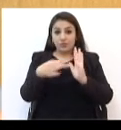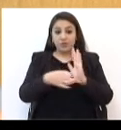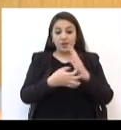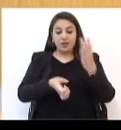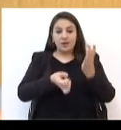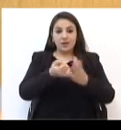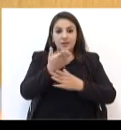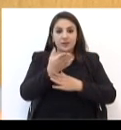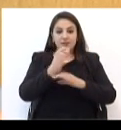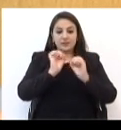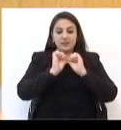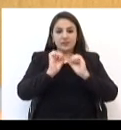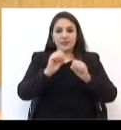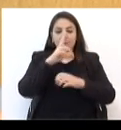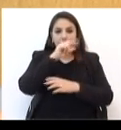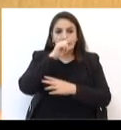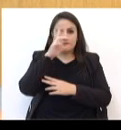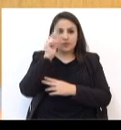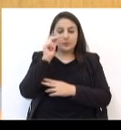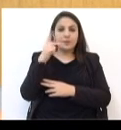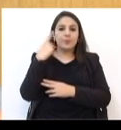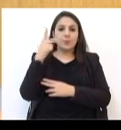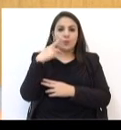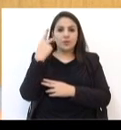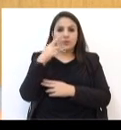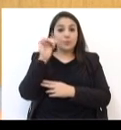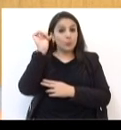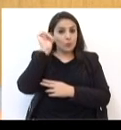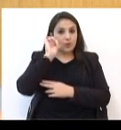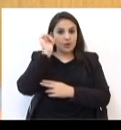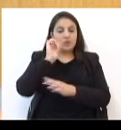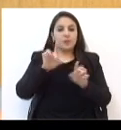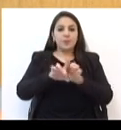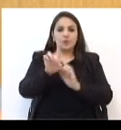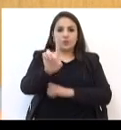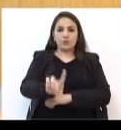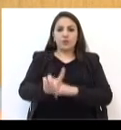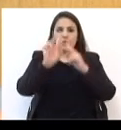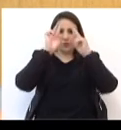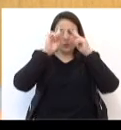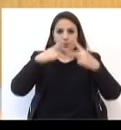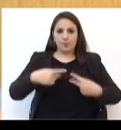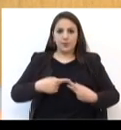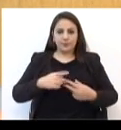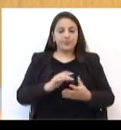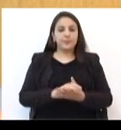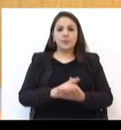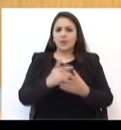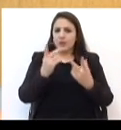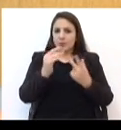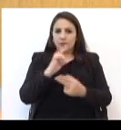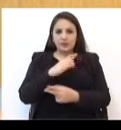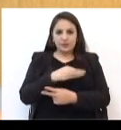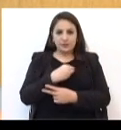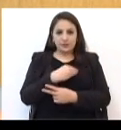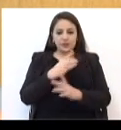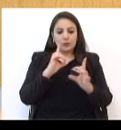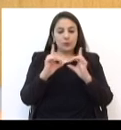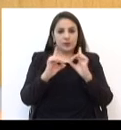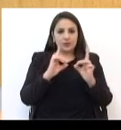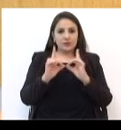a criação da Secretaria Municipal de Políticas para Mulheres e Direitos Humanos. Mesmo com a existência